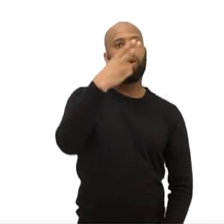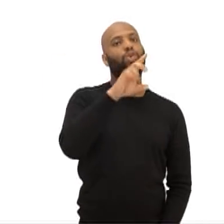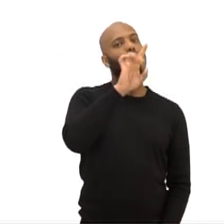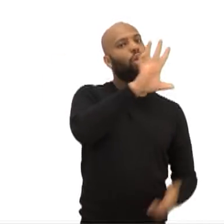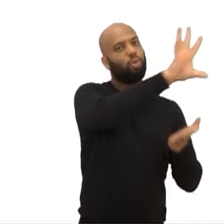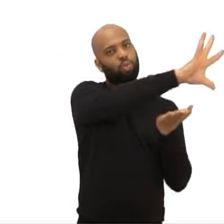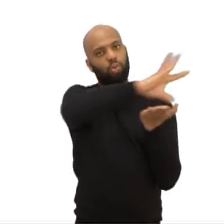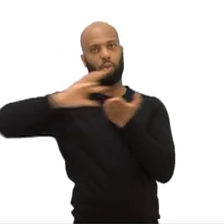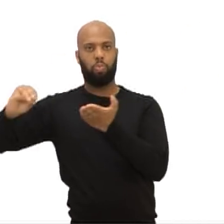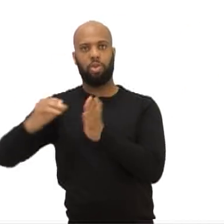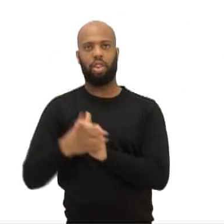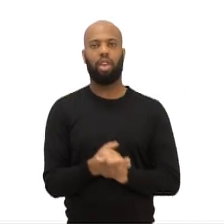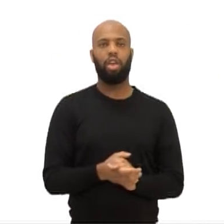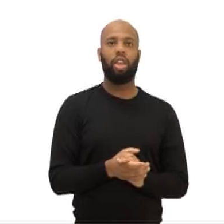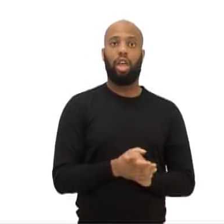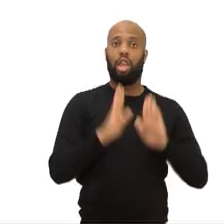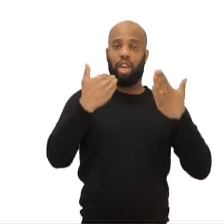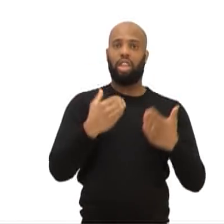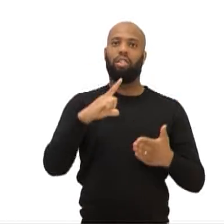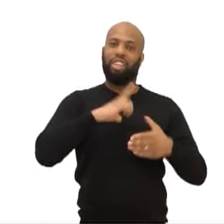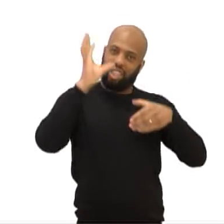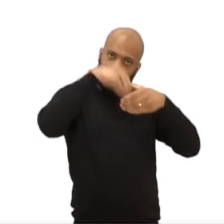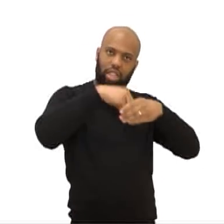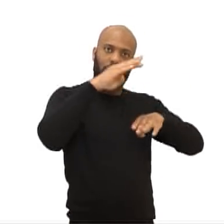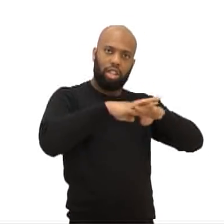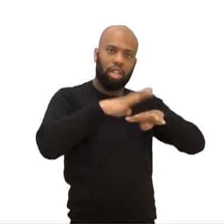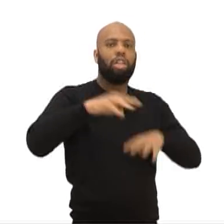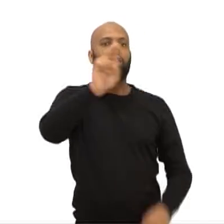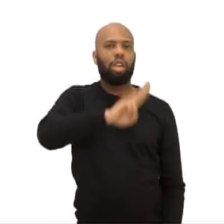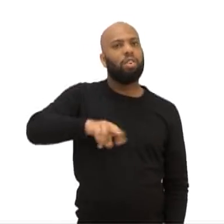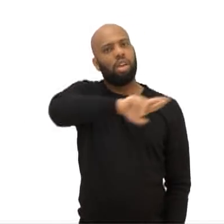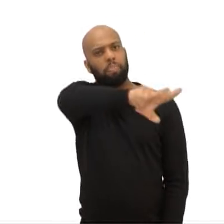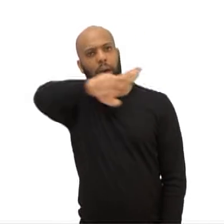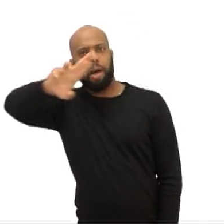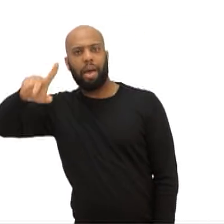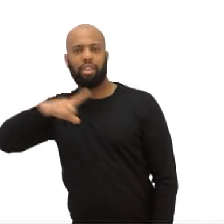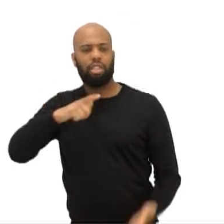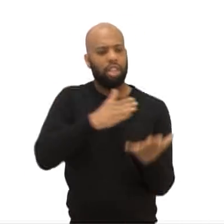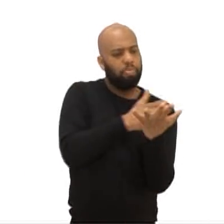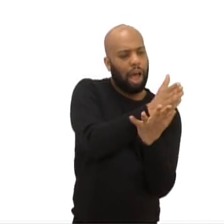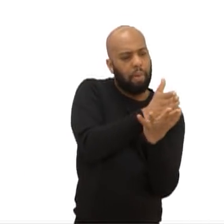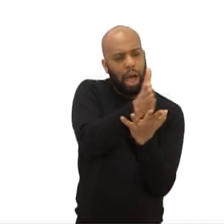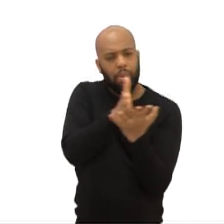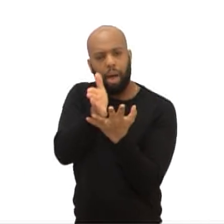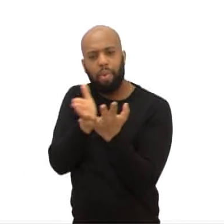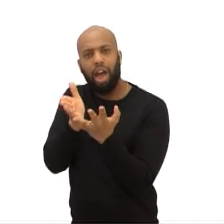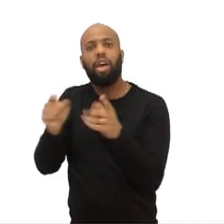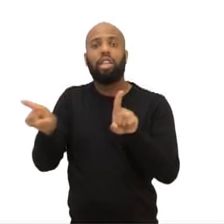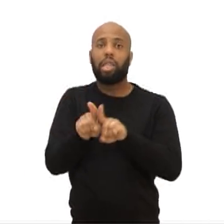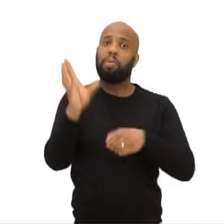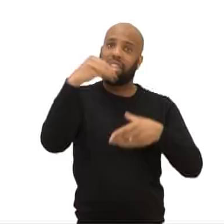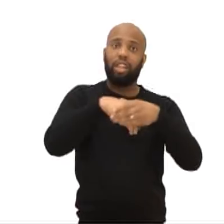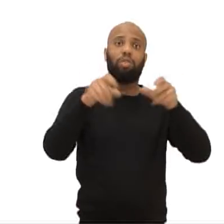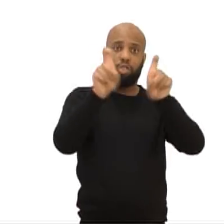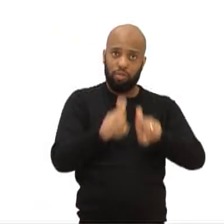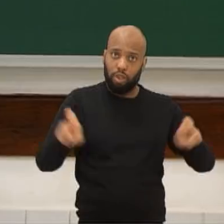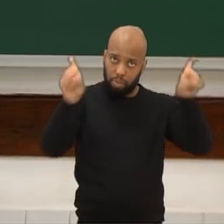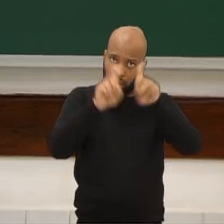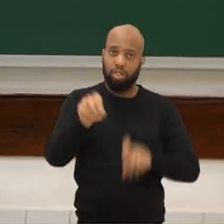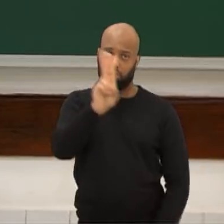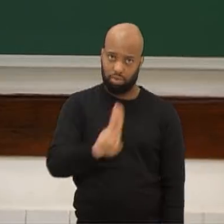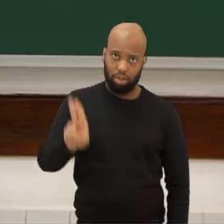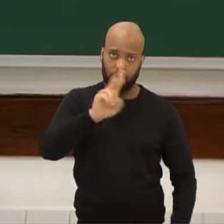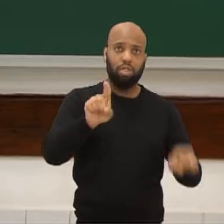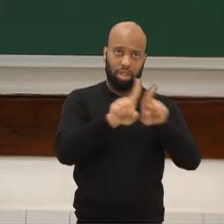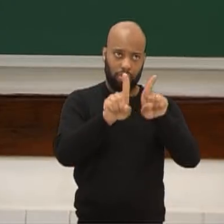ferramenta matemática é bastante utilizada em diversos segmentos, inclusive na computação gráfica.